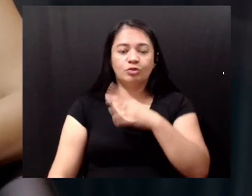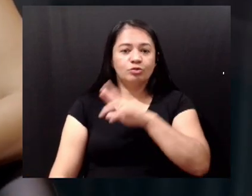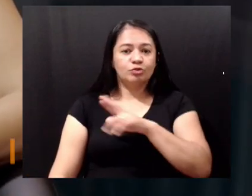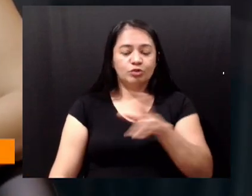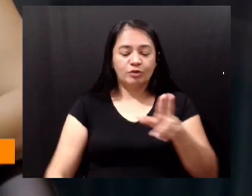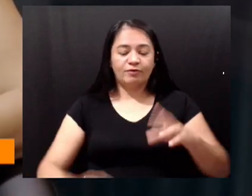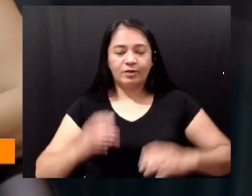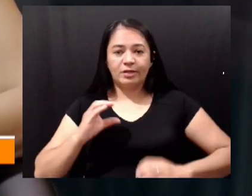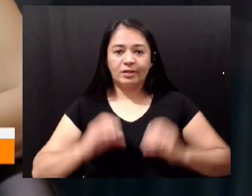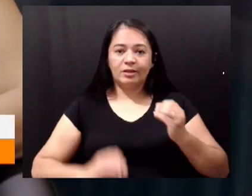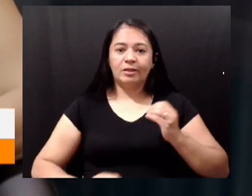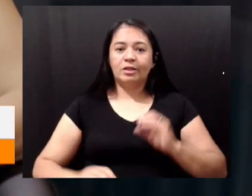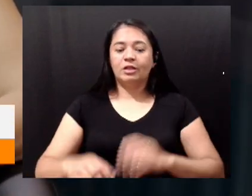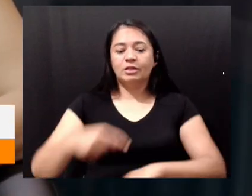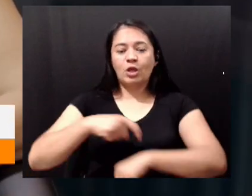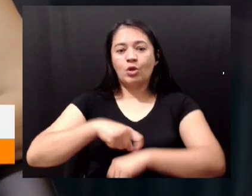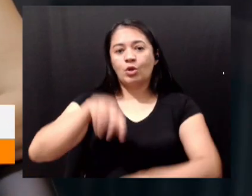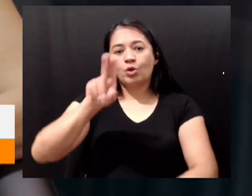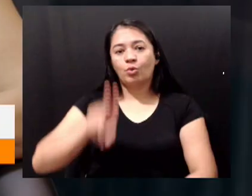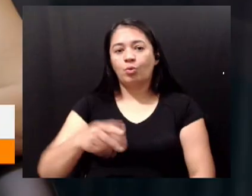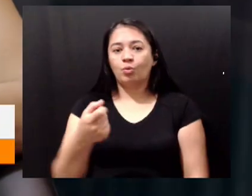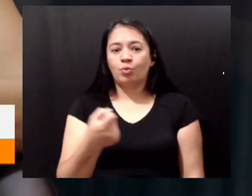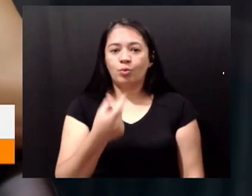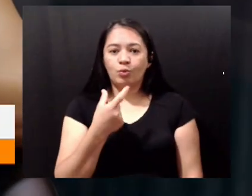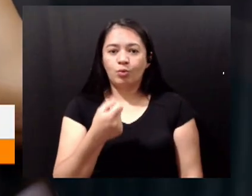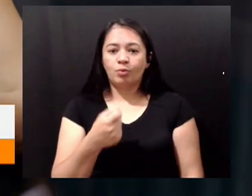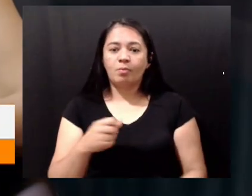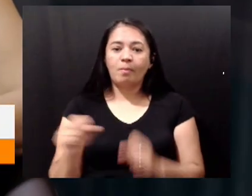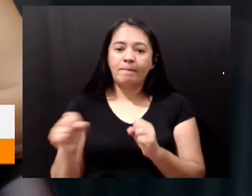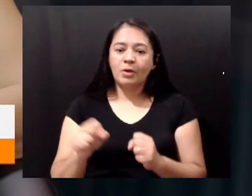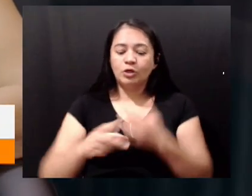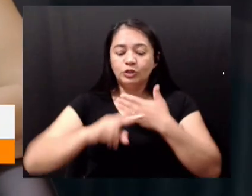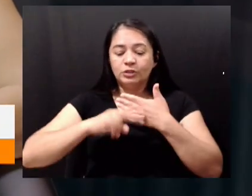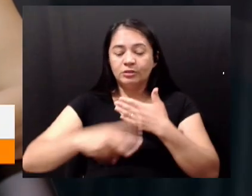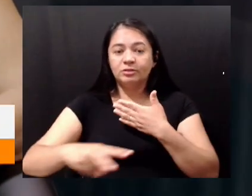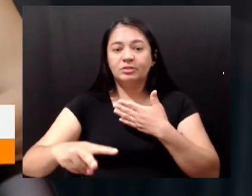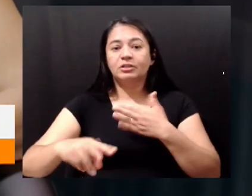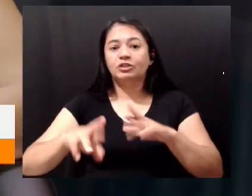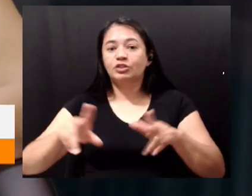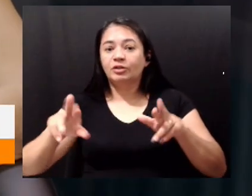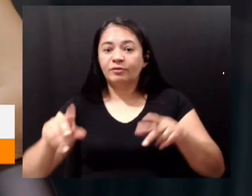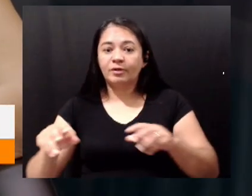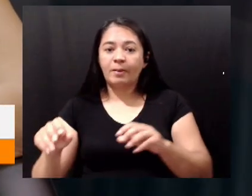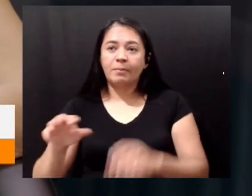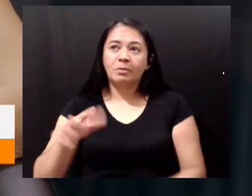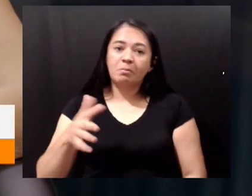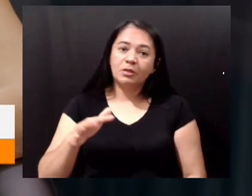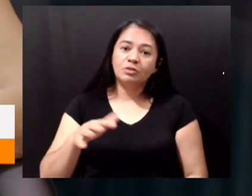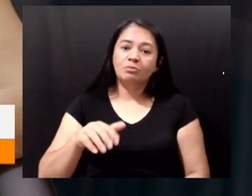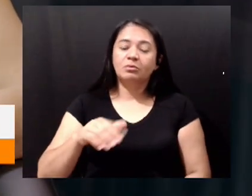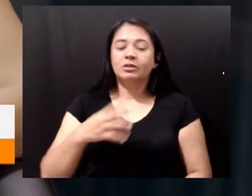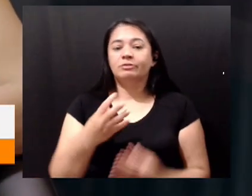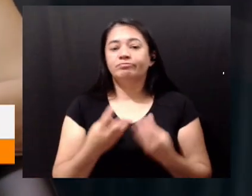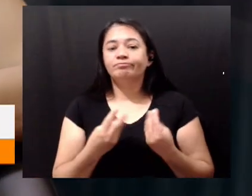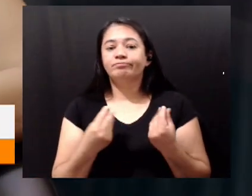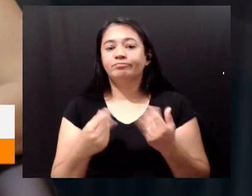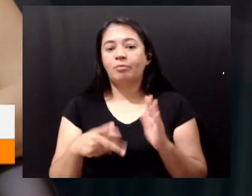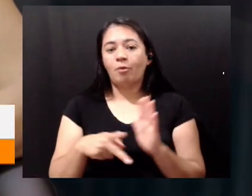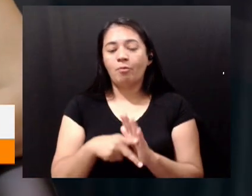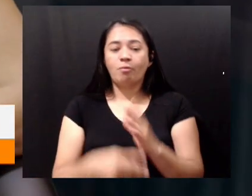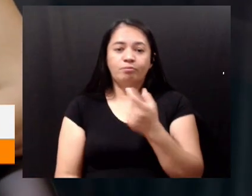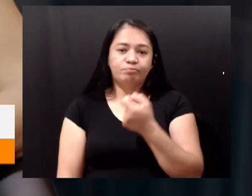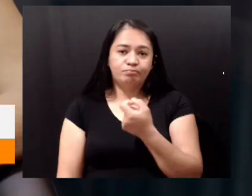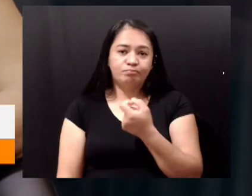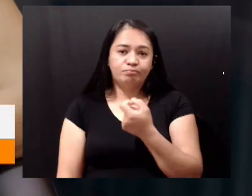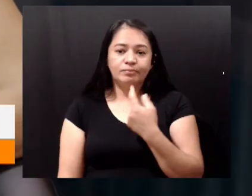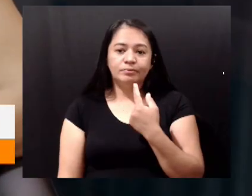medicação, ela pode ter diferentes efeitos colaterais, ela pode ser mais ou menos sensível à medicação. Então,